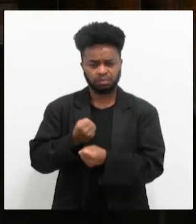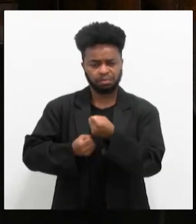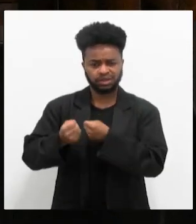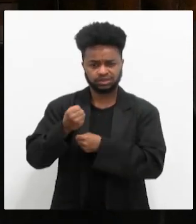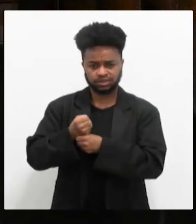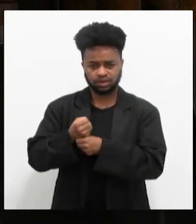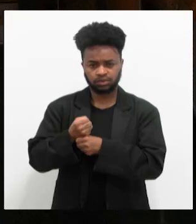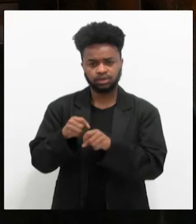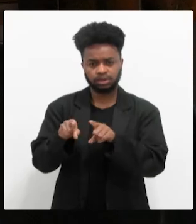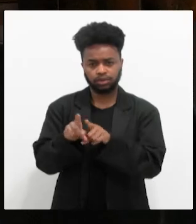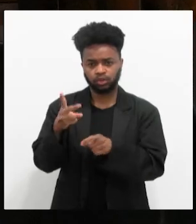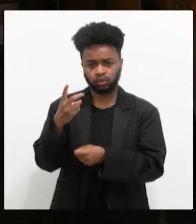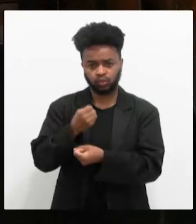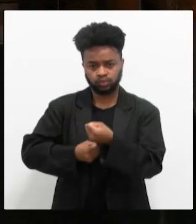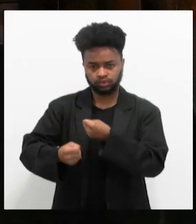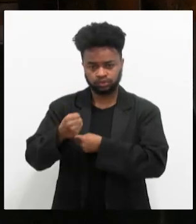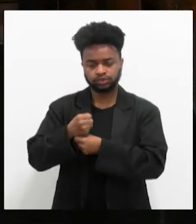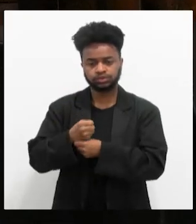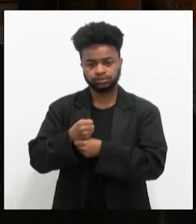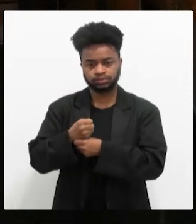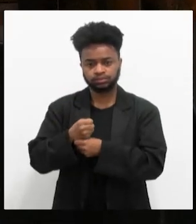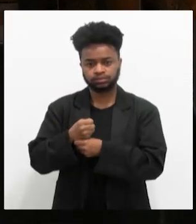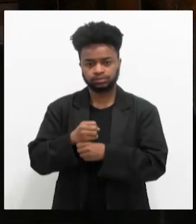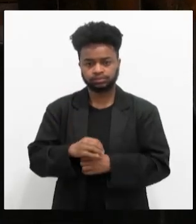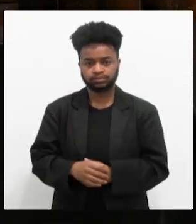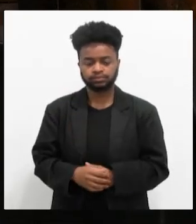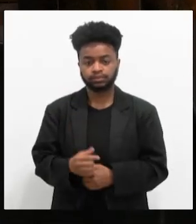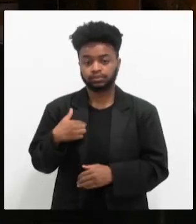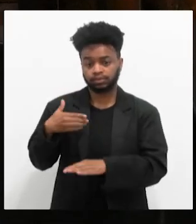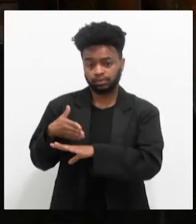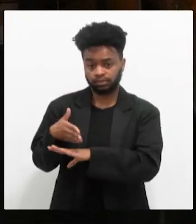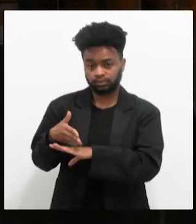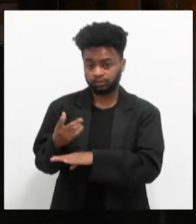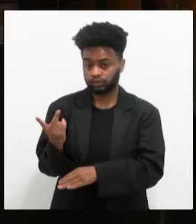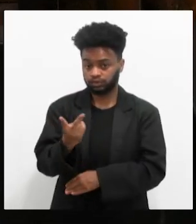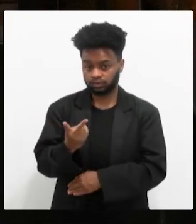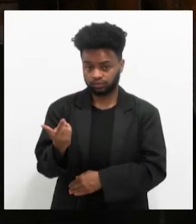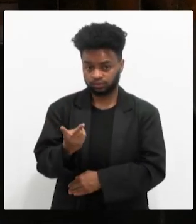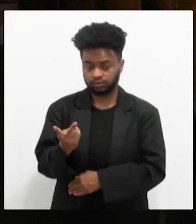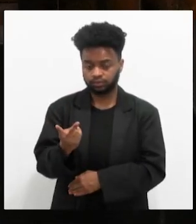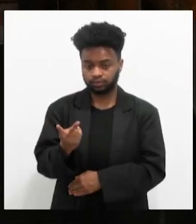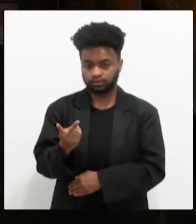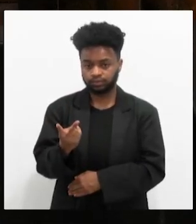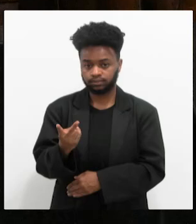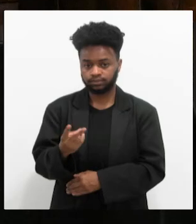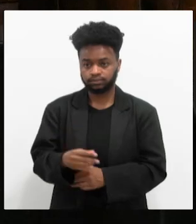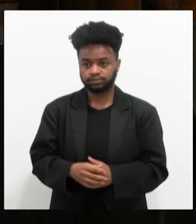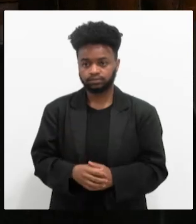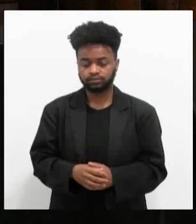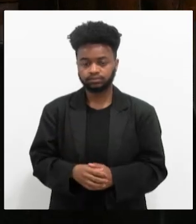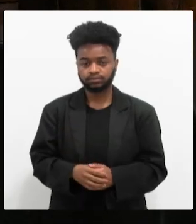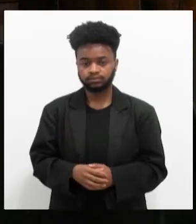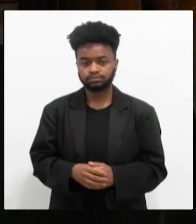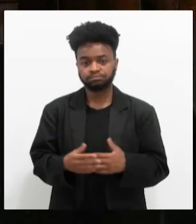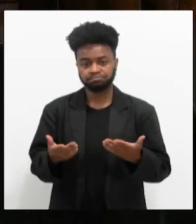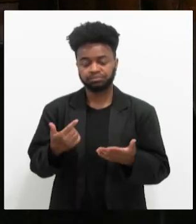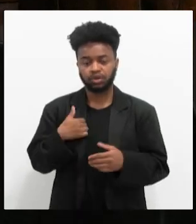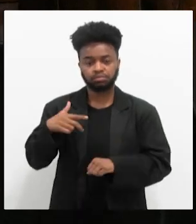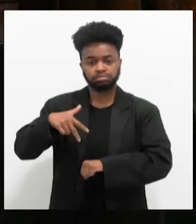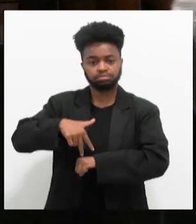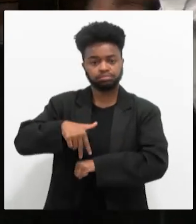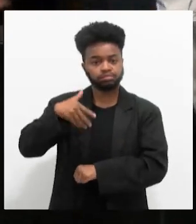passado e há 2 anos atrás. Tive presente as 2, onde fiz uso da